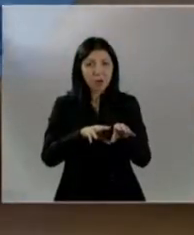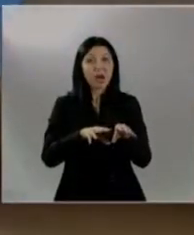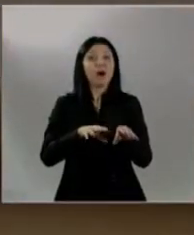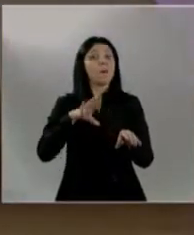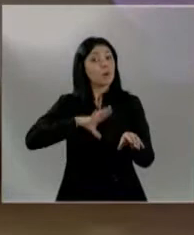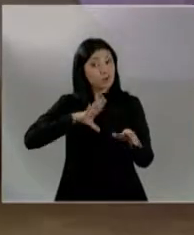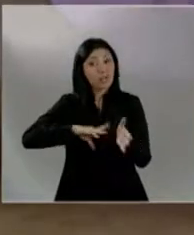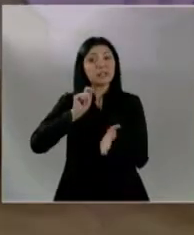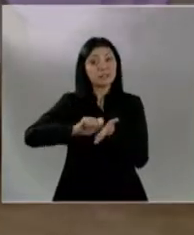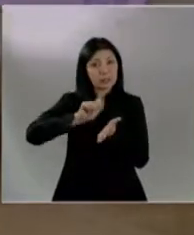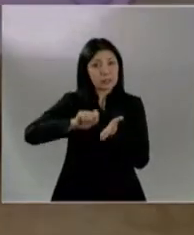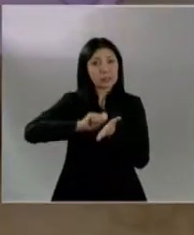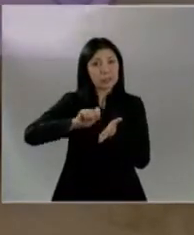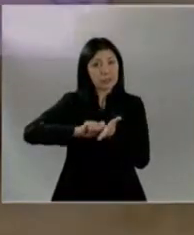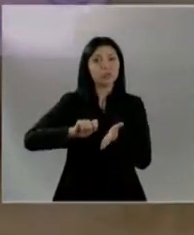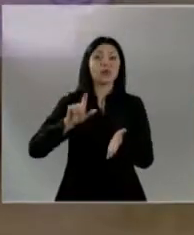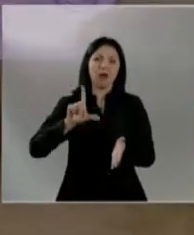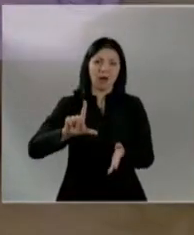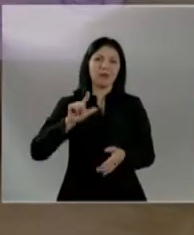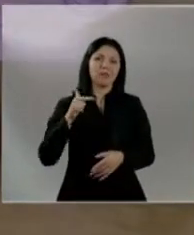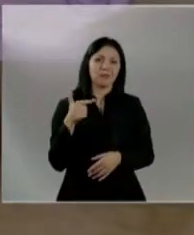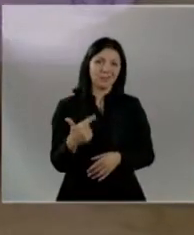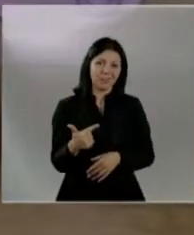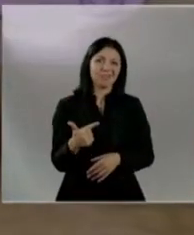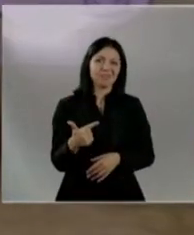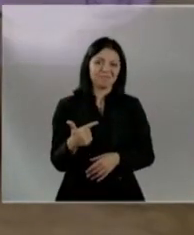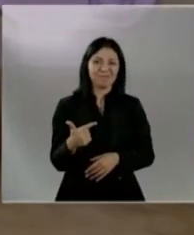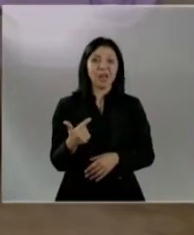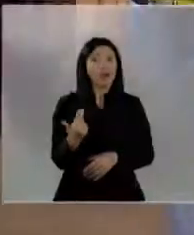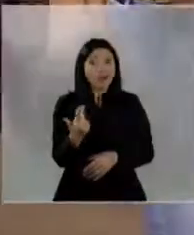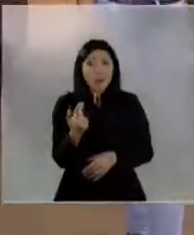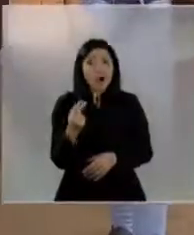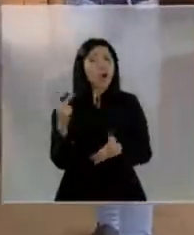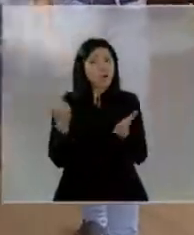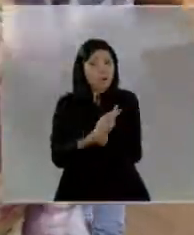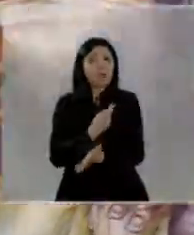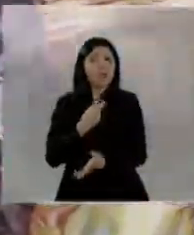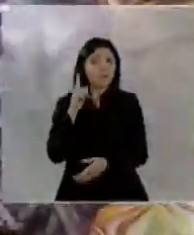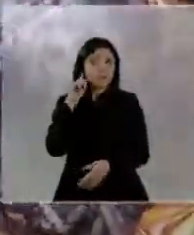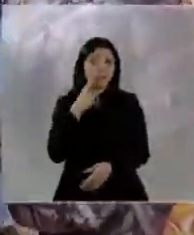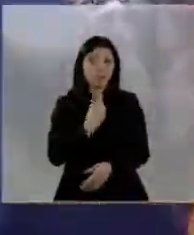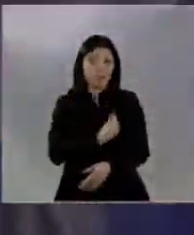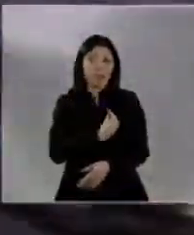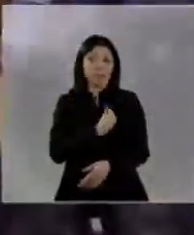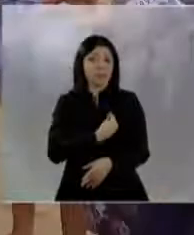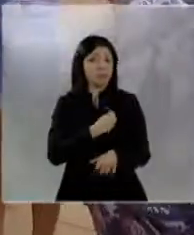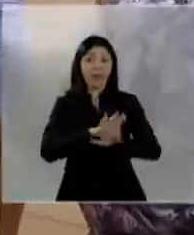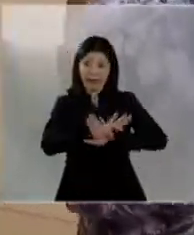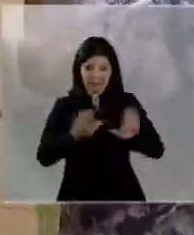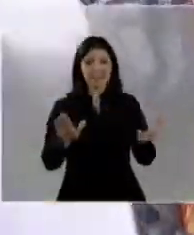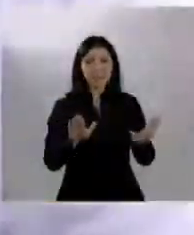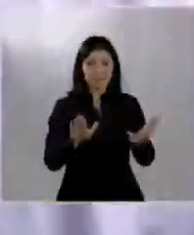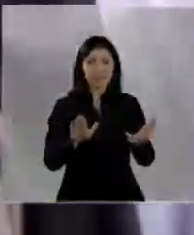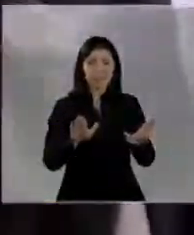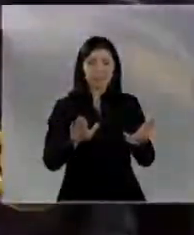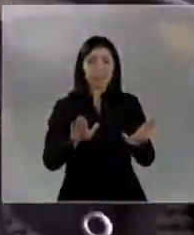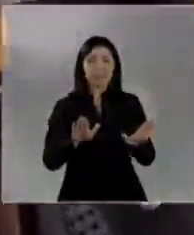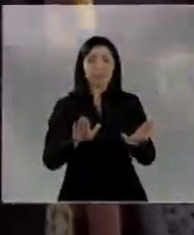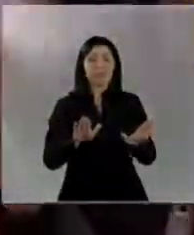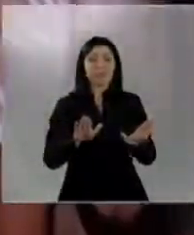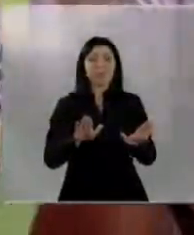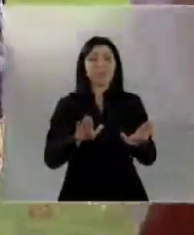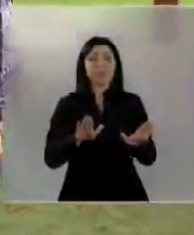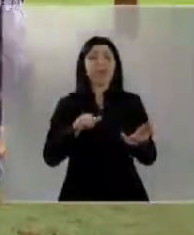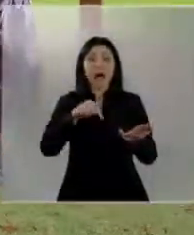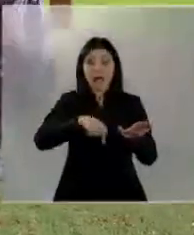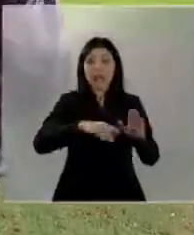ou seja, o português escrito é considerado a segunda língua, como ocorre na vida real das pessoas com deficiência